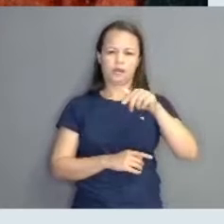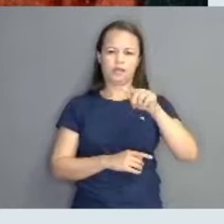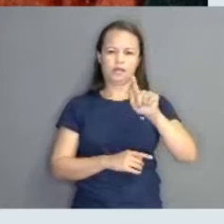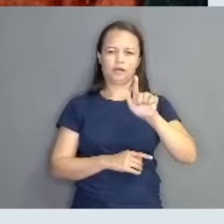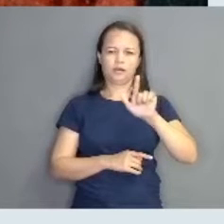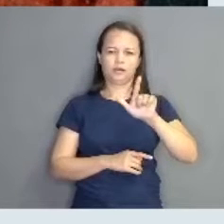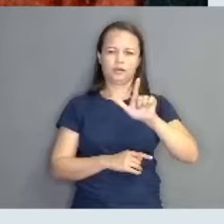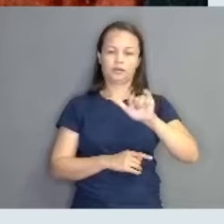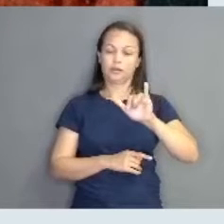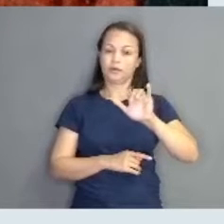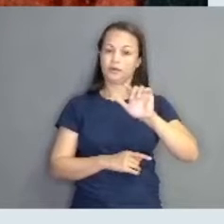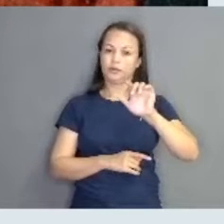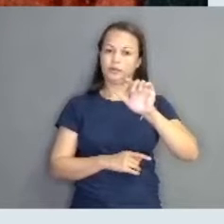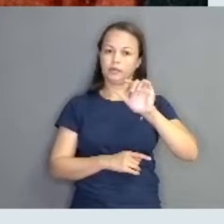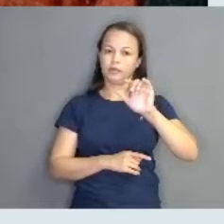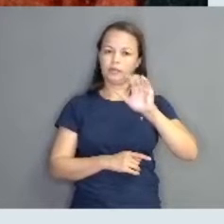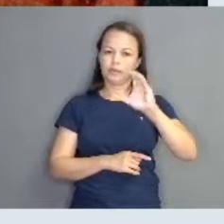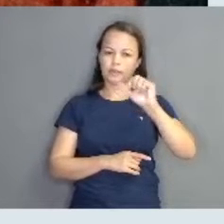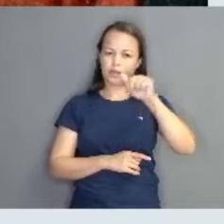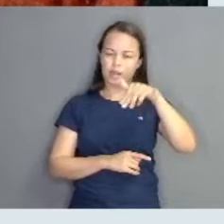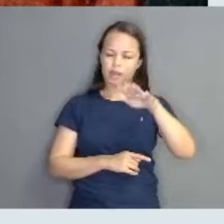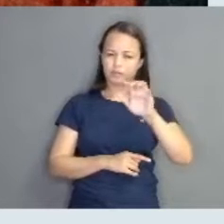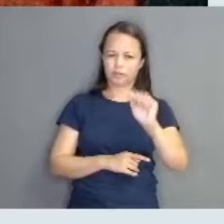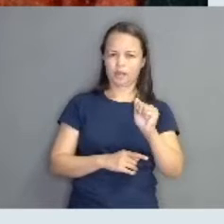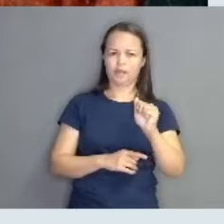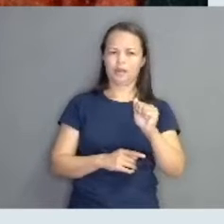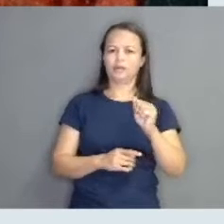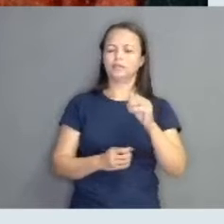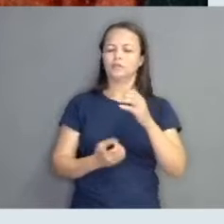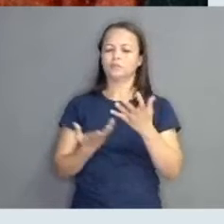Igreja Anglicana, ele teria